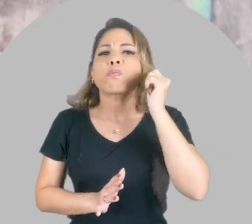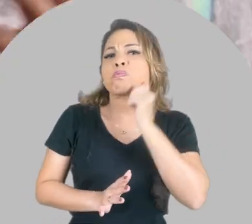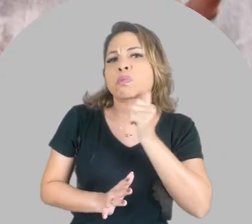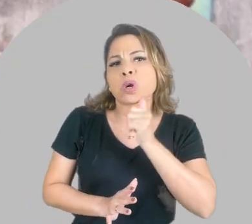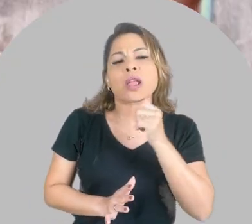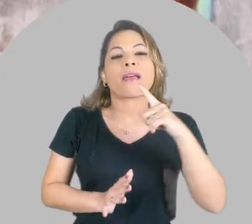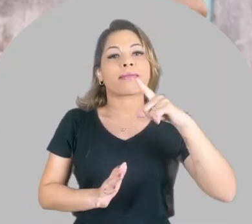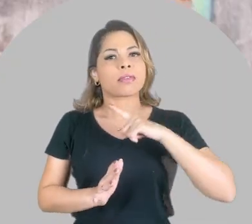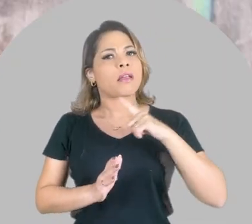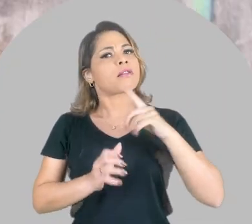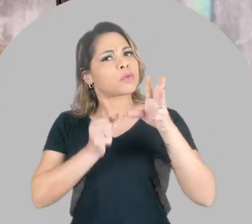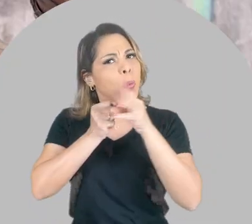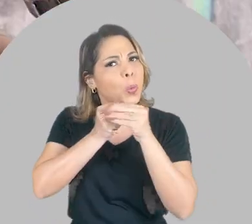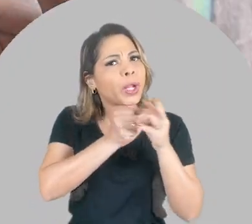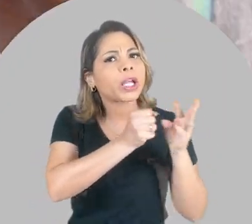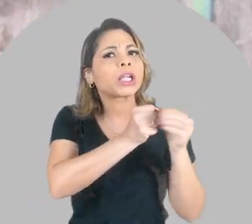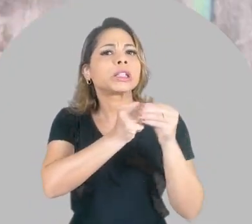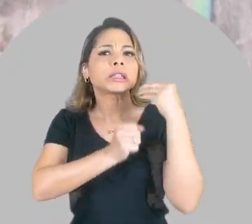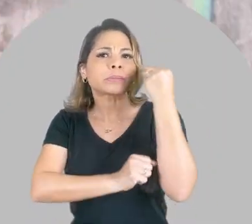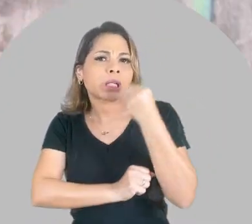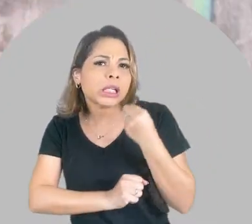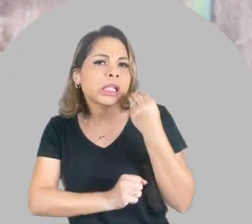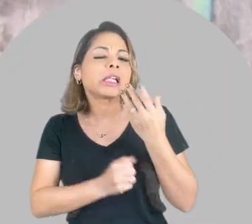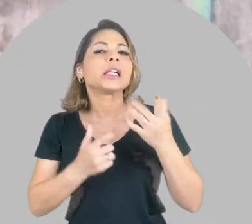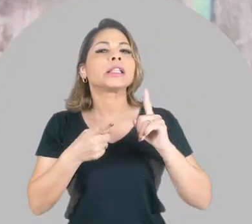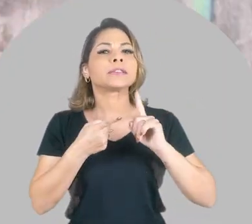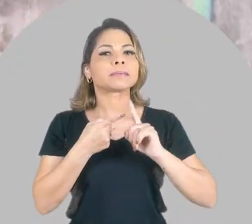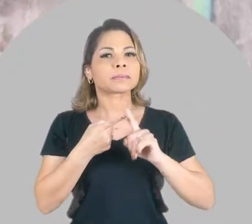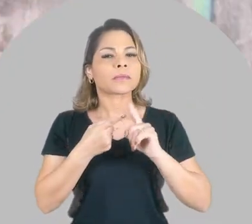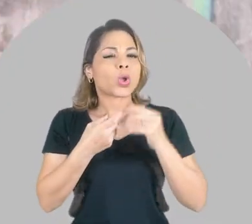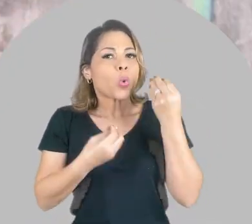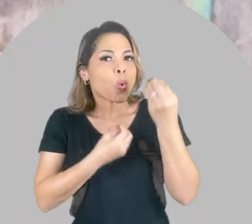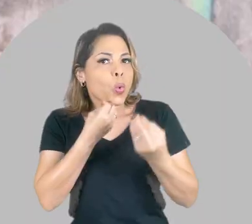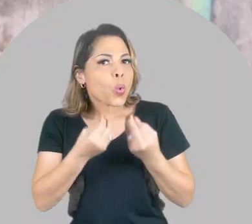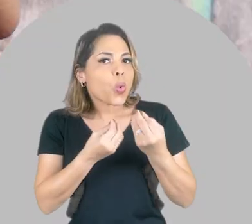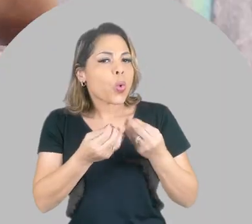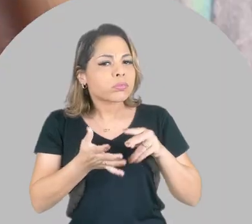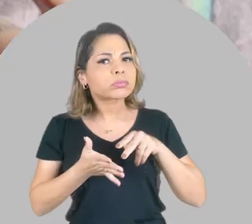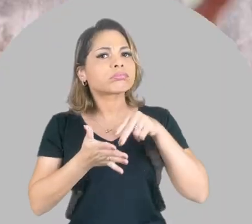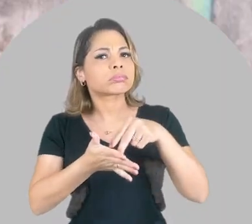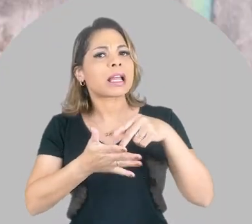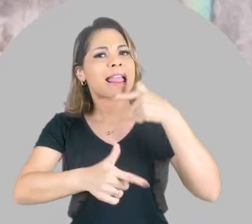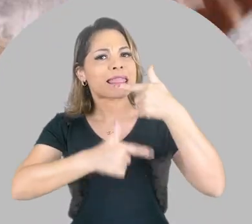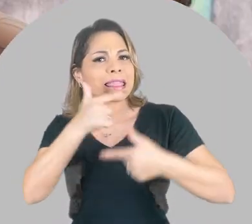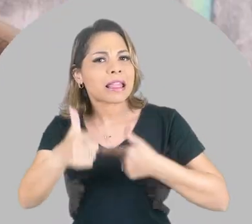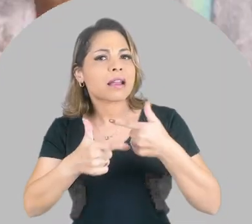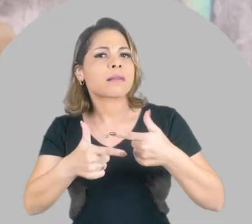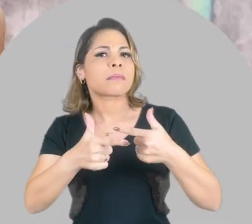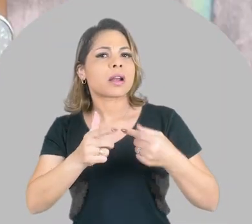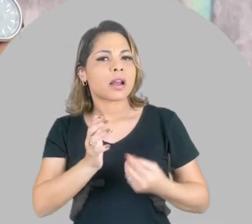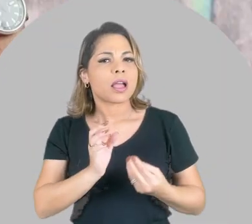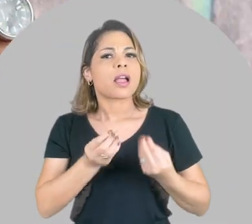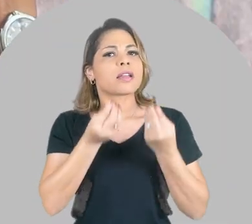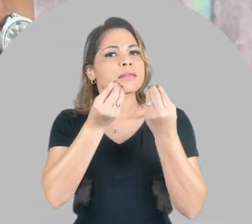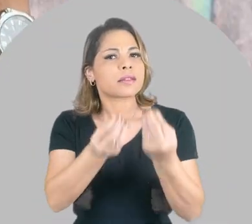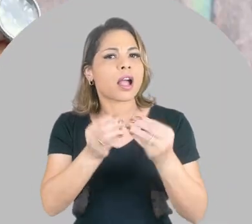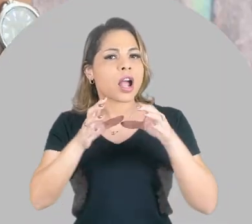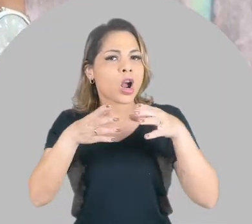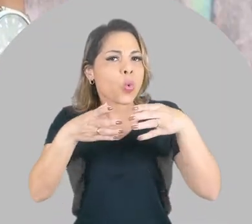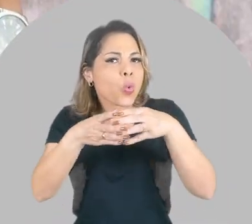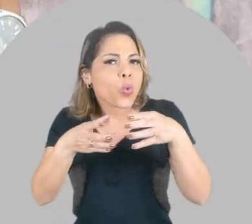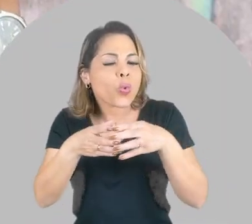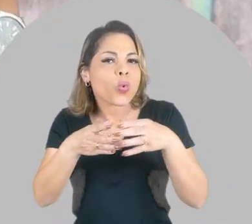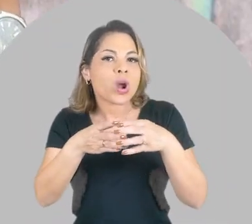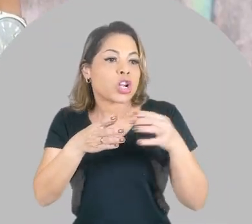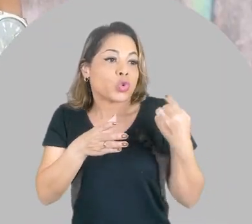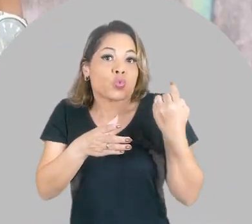nossa que adquiriu, né, o conhecimento, né, de como atuar e que está trazendo para a gente de forma coletiva.